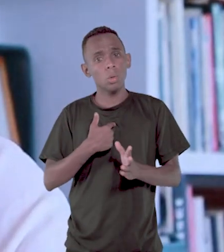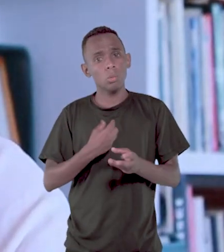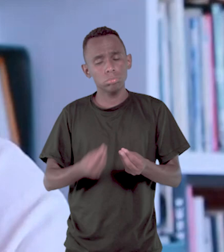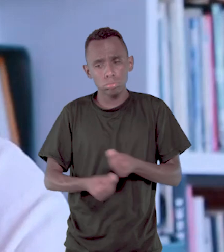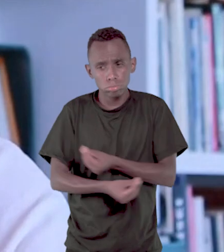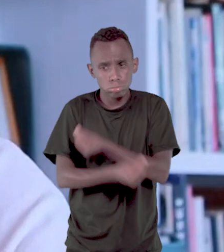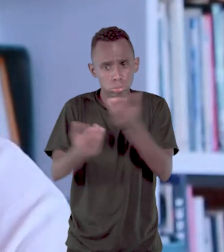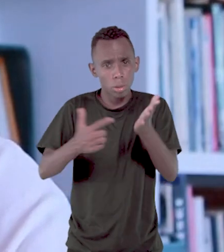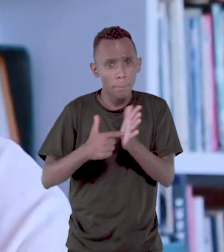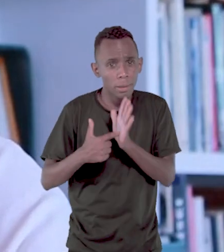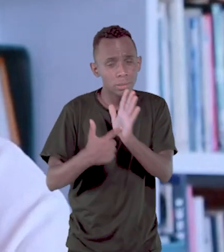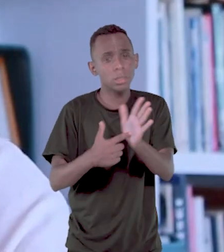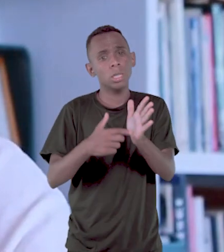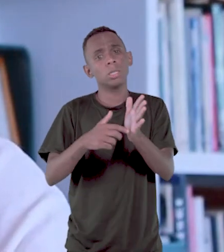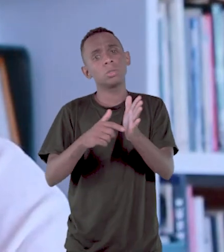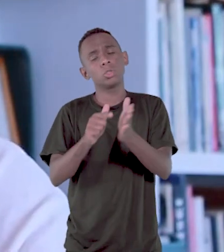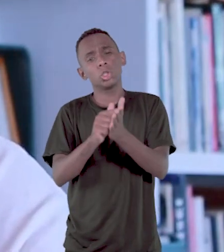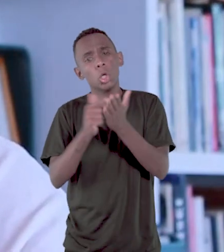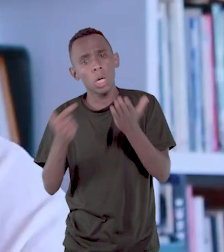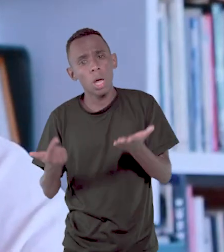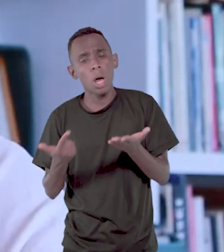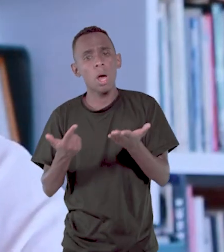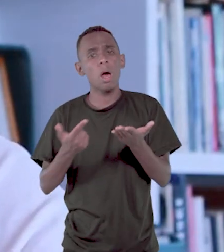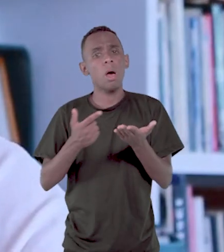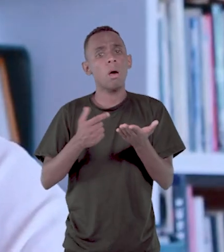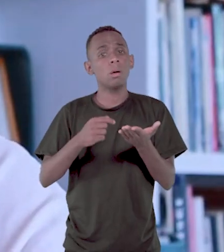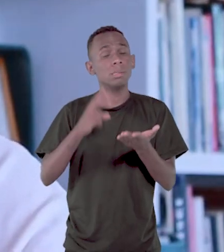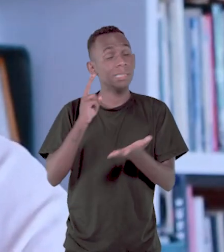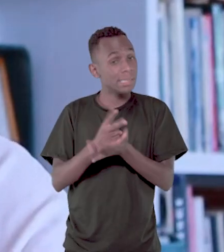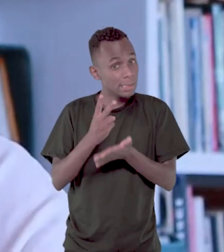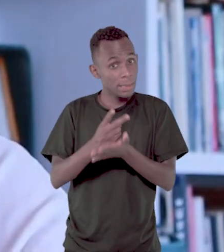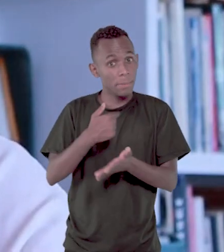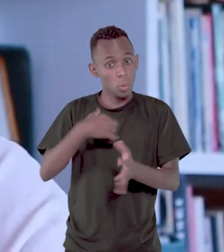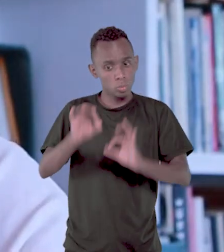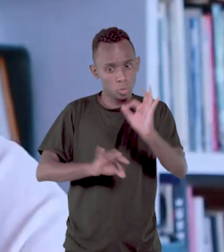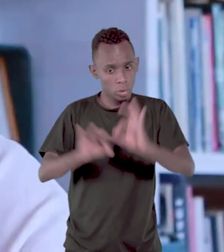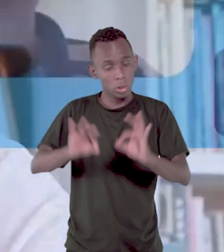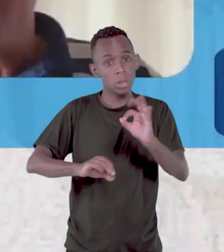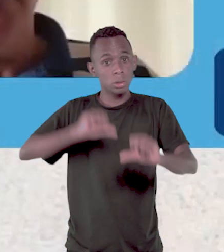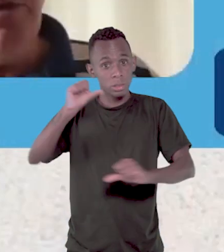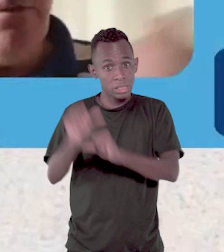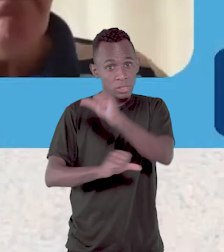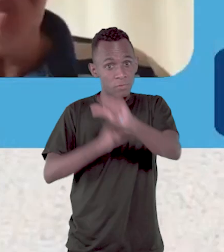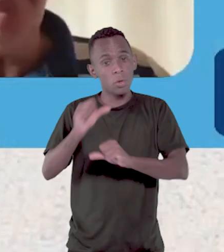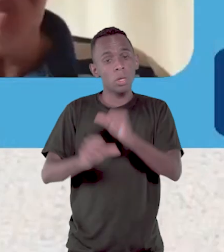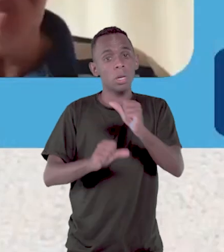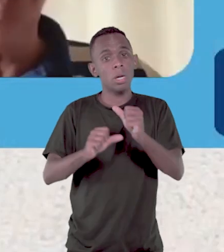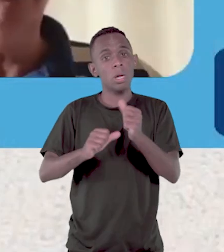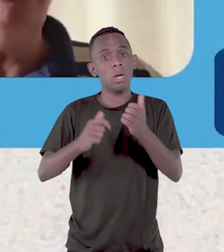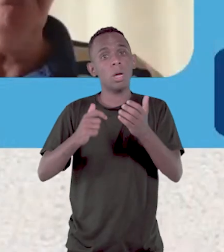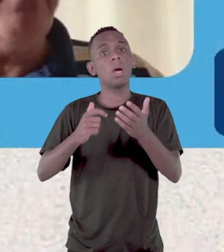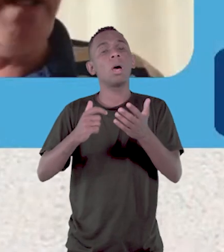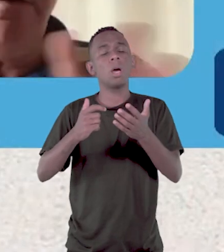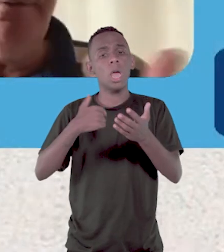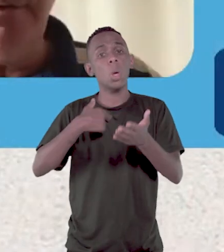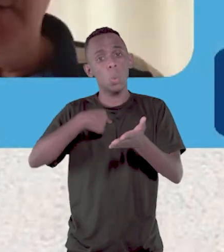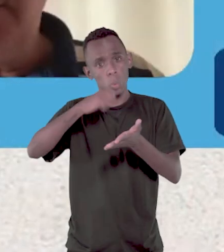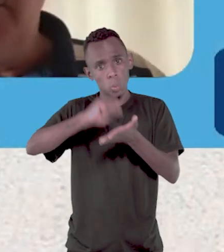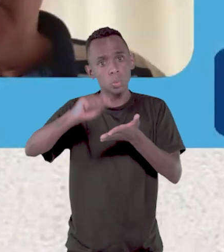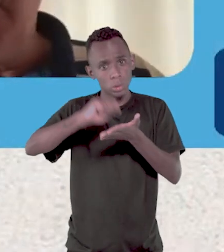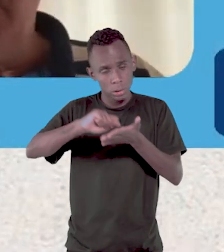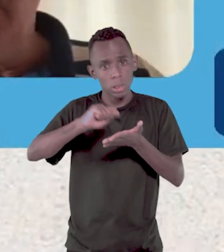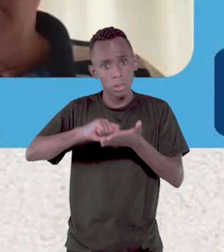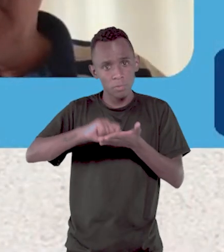jornais, eu publico, todas as vezes que eu vou transformar isso em livro, né, mesmo os poemas, eu reescrevo. Eu